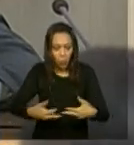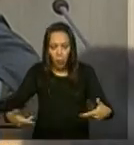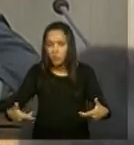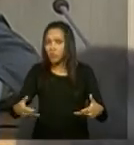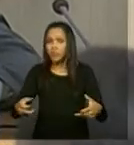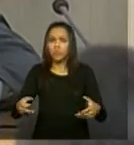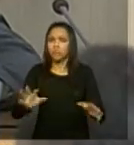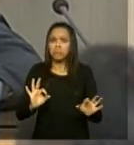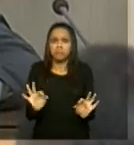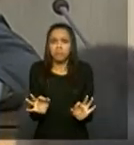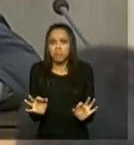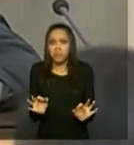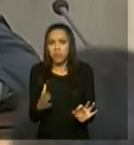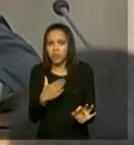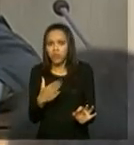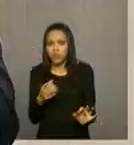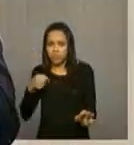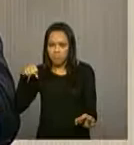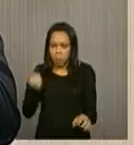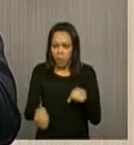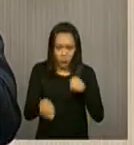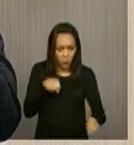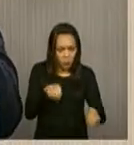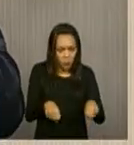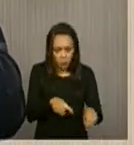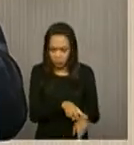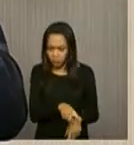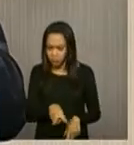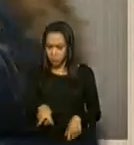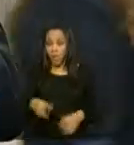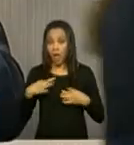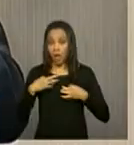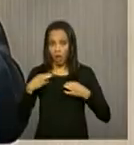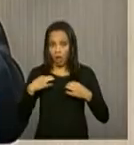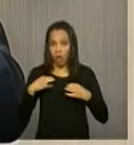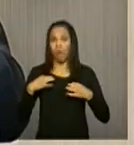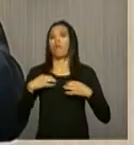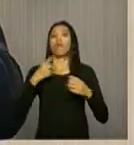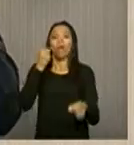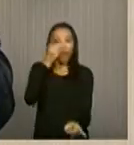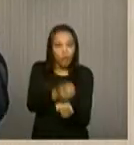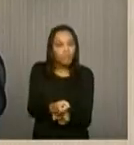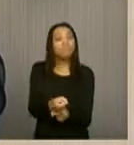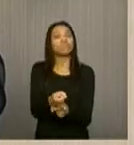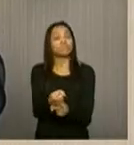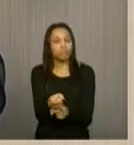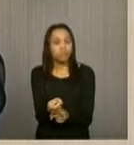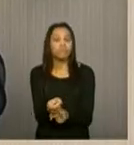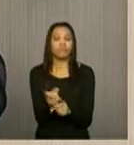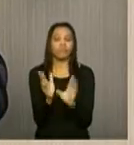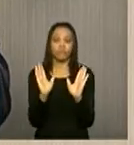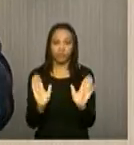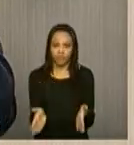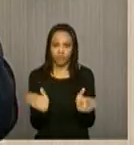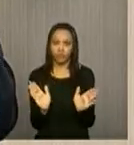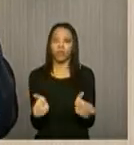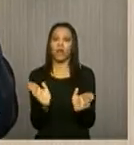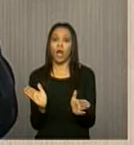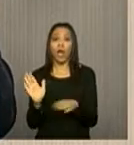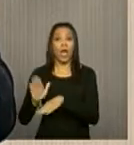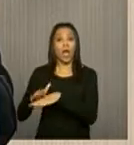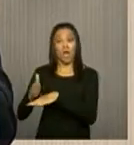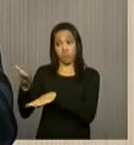indícios de morte violenta as vestes foram encontradas conforme tinham sido descritas